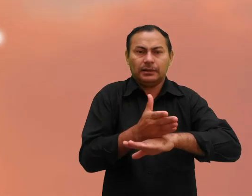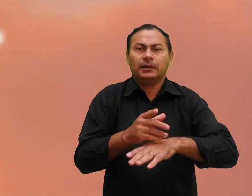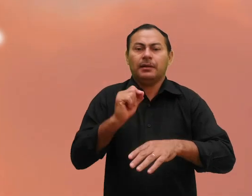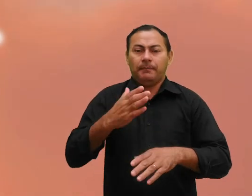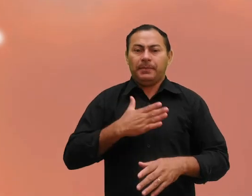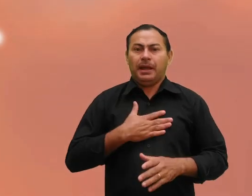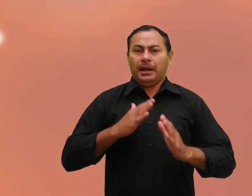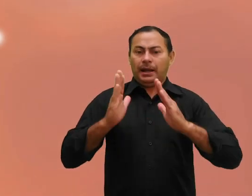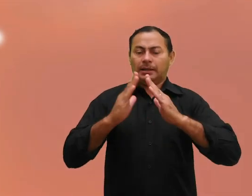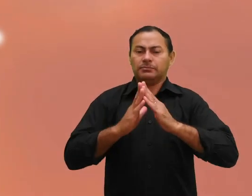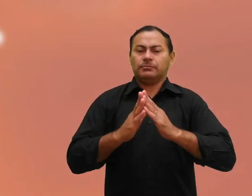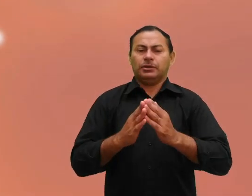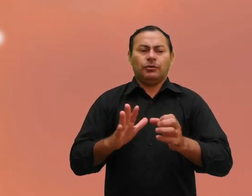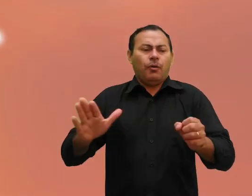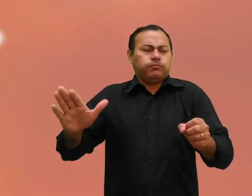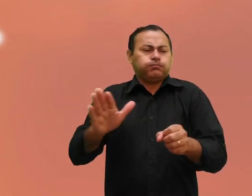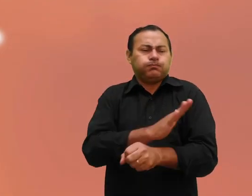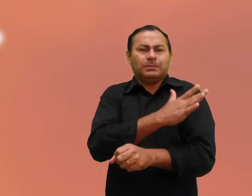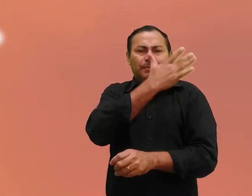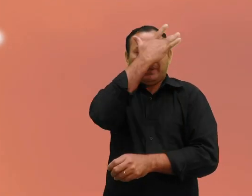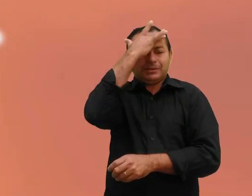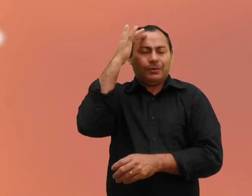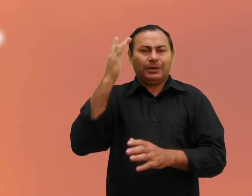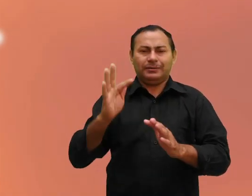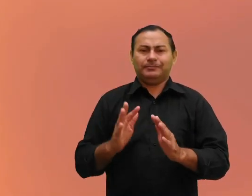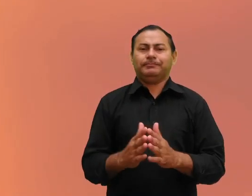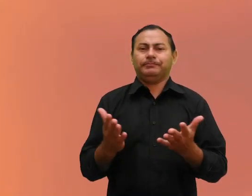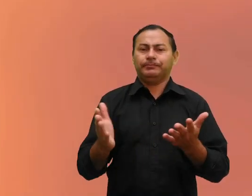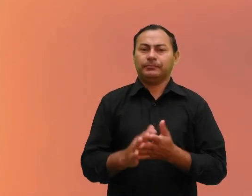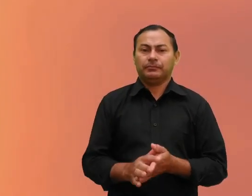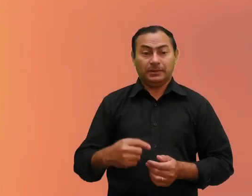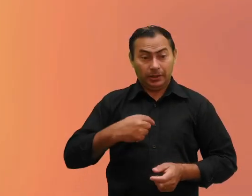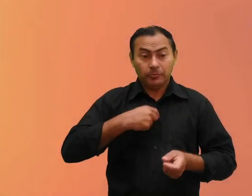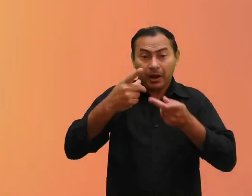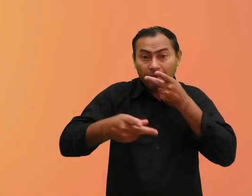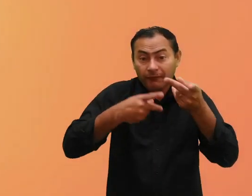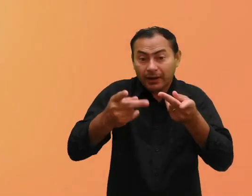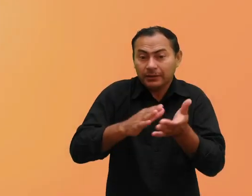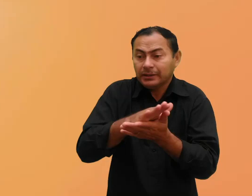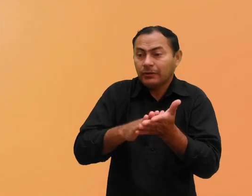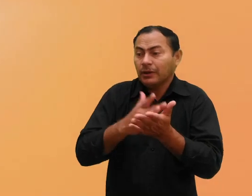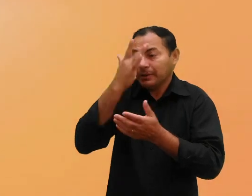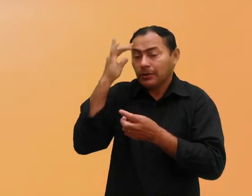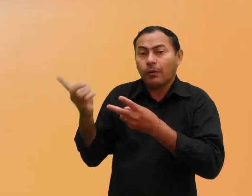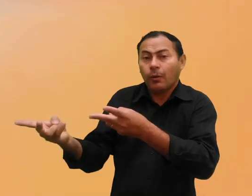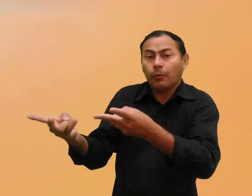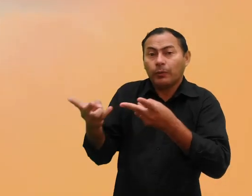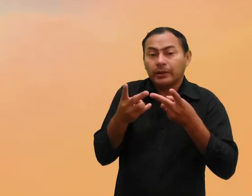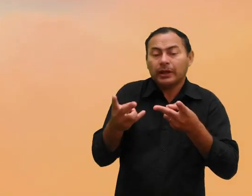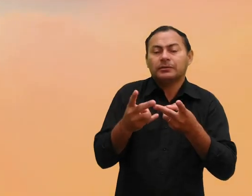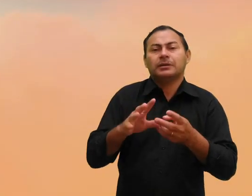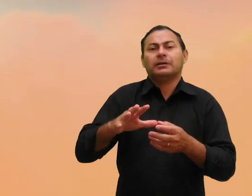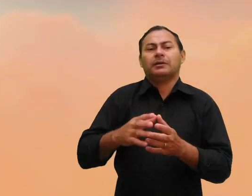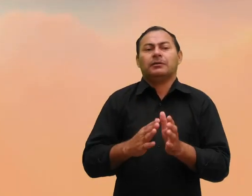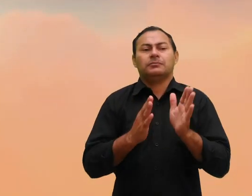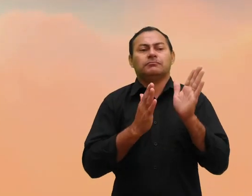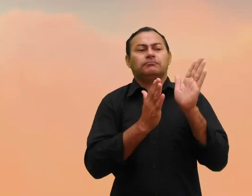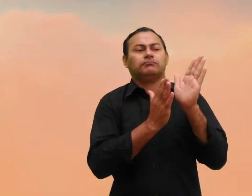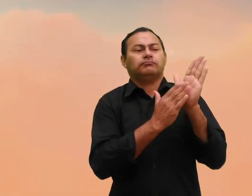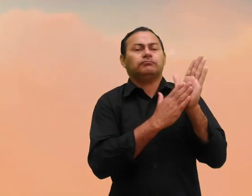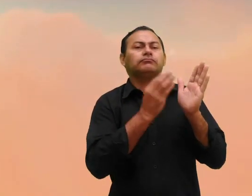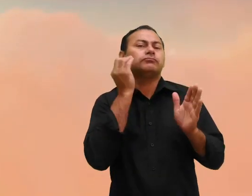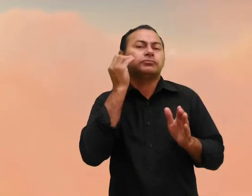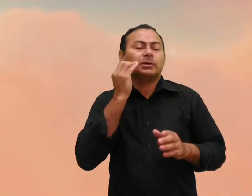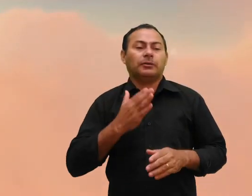entrar, para que a minha casa fique cheia. Eu lhes digo, nenhum daqueles que foram convidados provará do